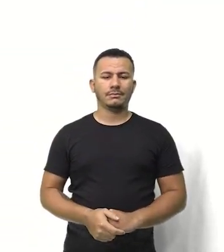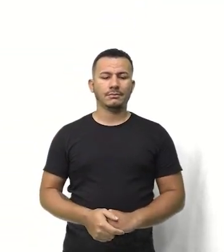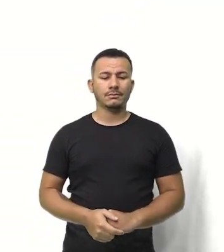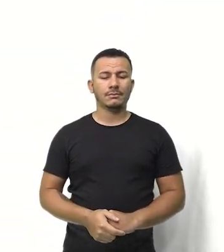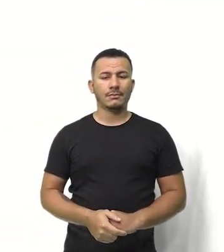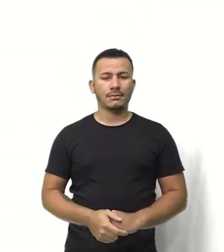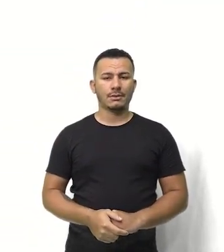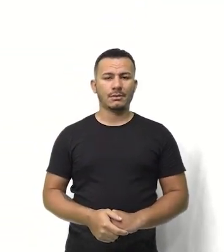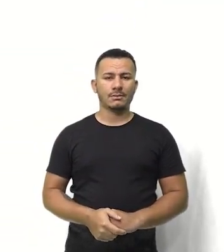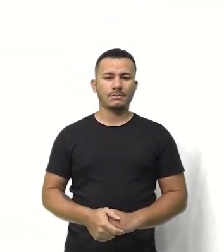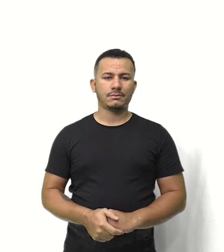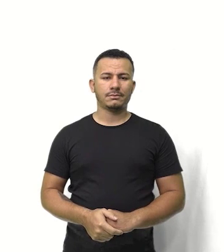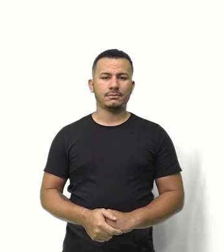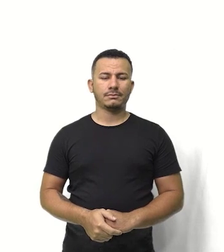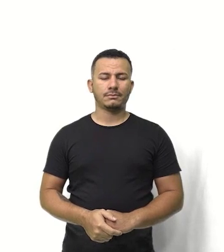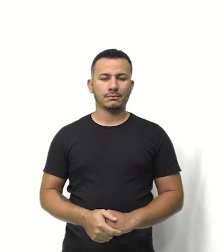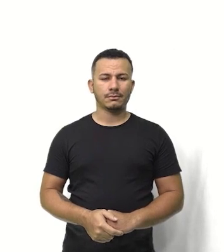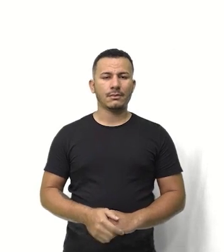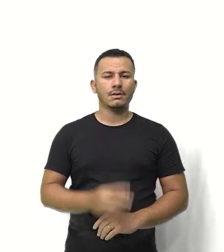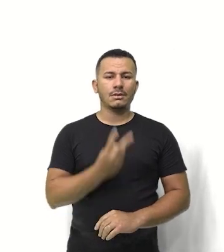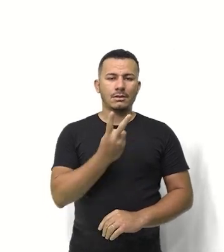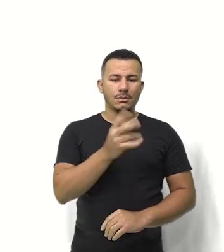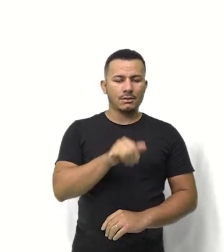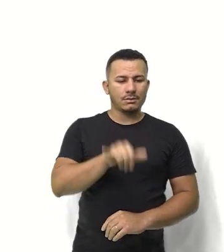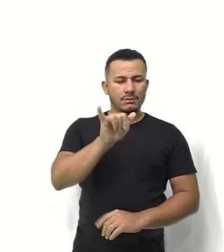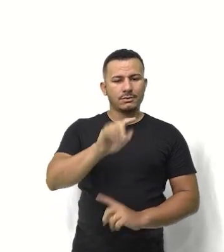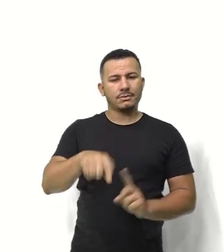5. Então, 2y